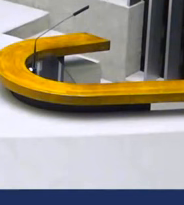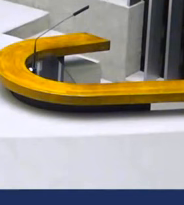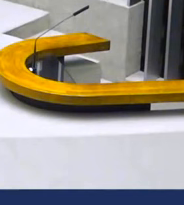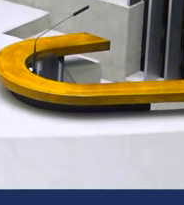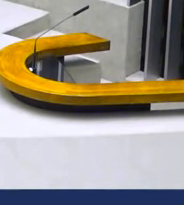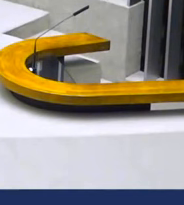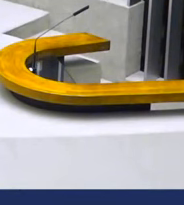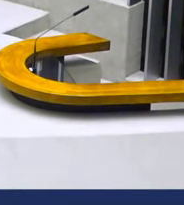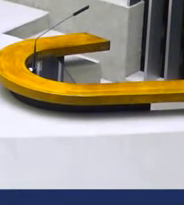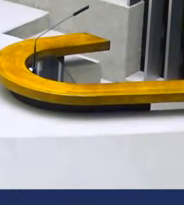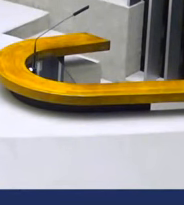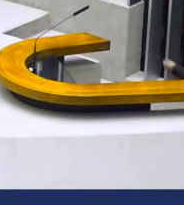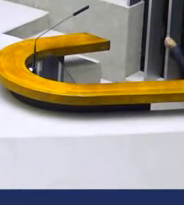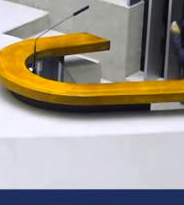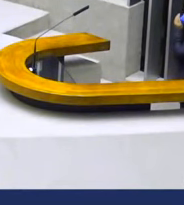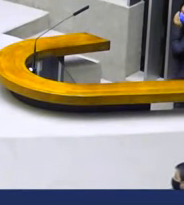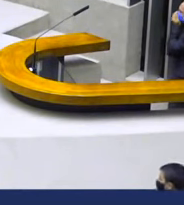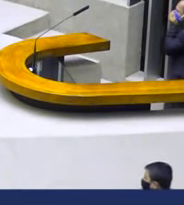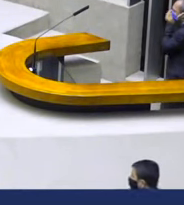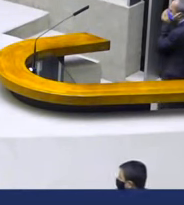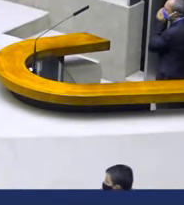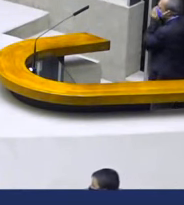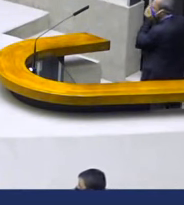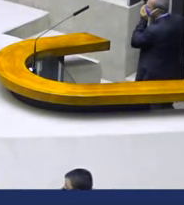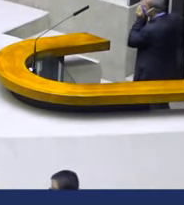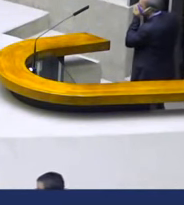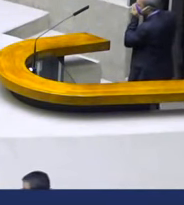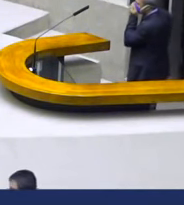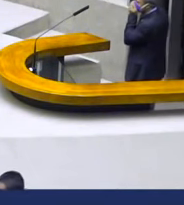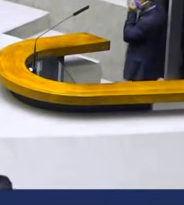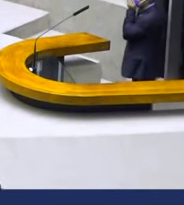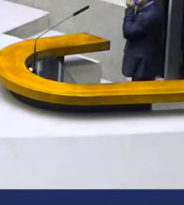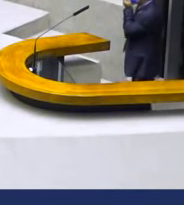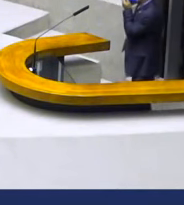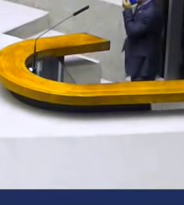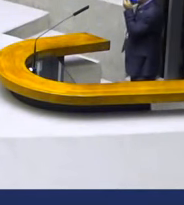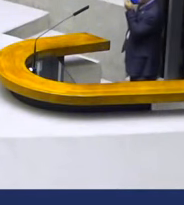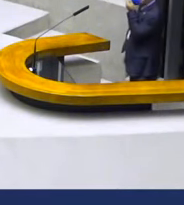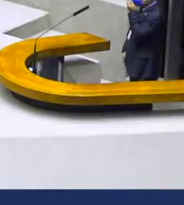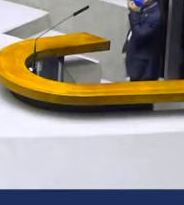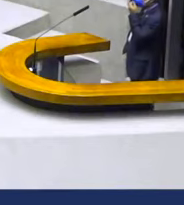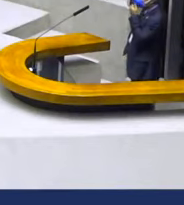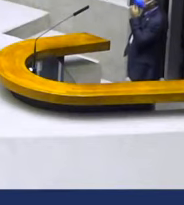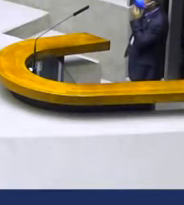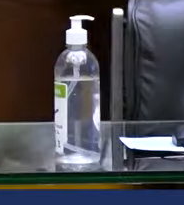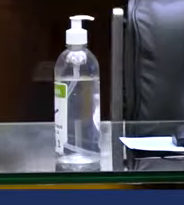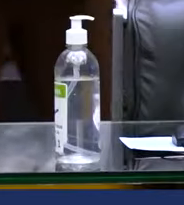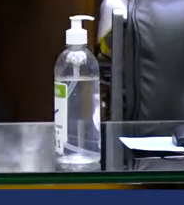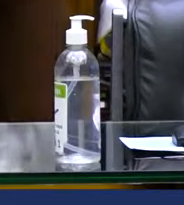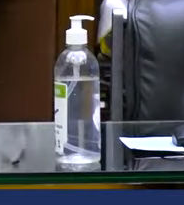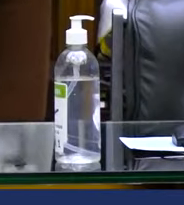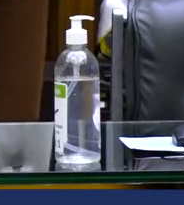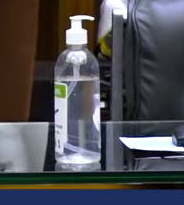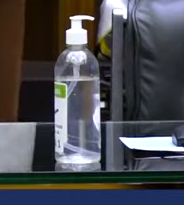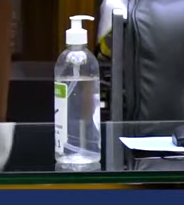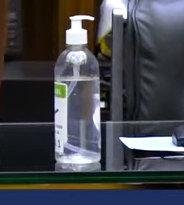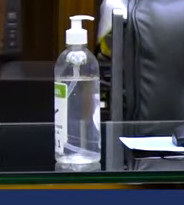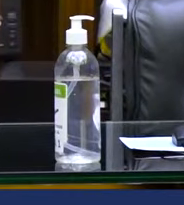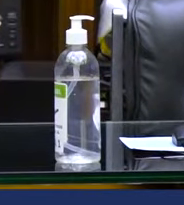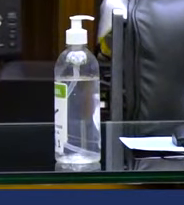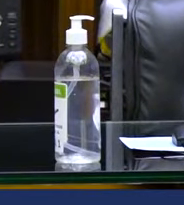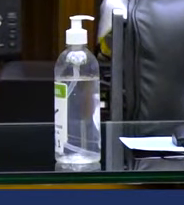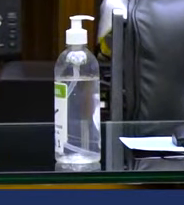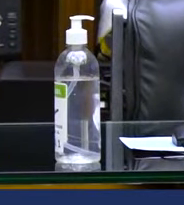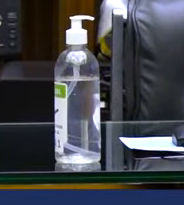Discurso do presidente Arthur Lira. O senhor presidente pronuncia o